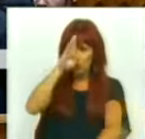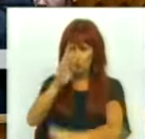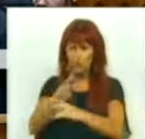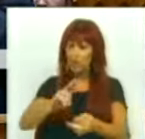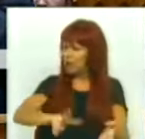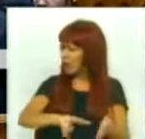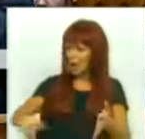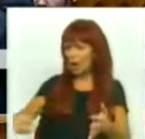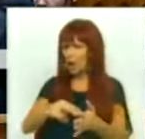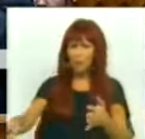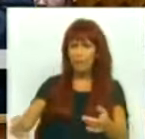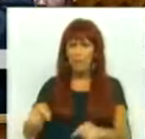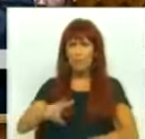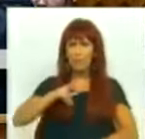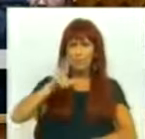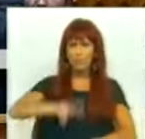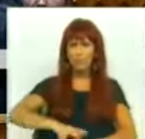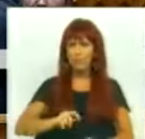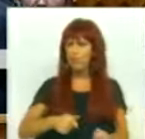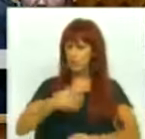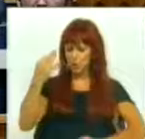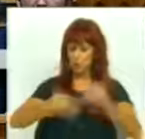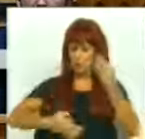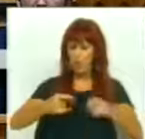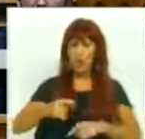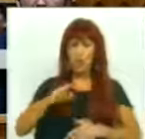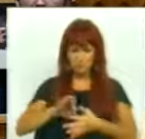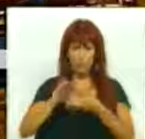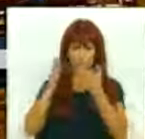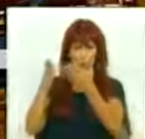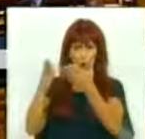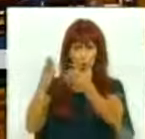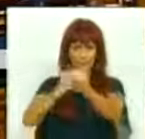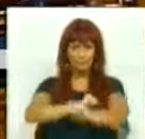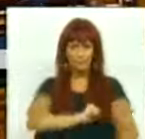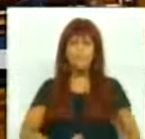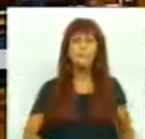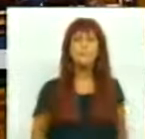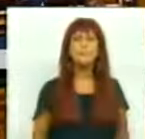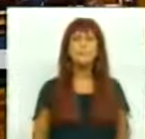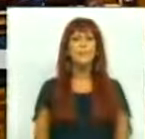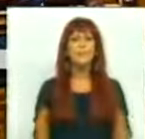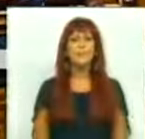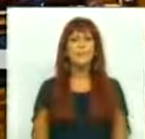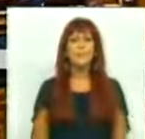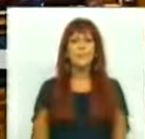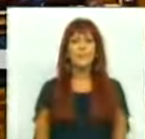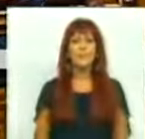empenhados em reformar, efetivamente, Portugal com justiça e com solidariedade.